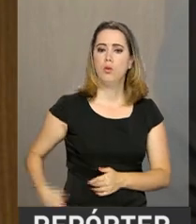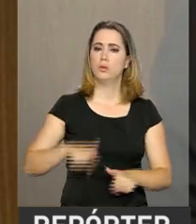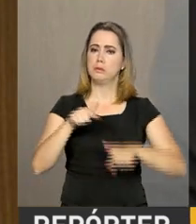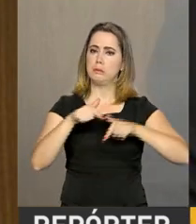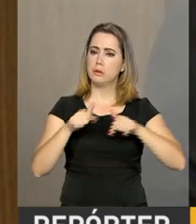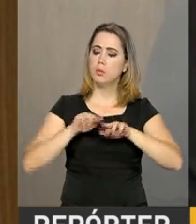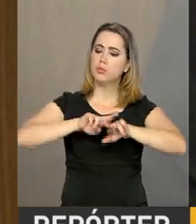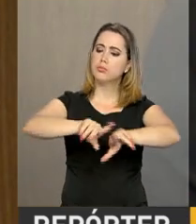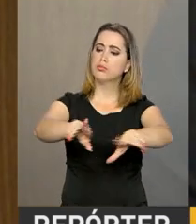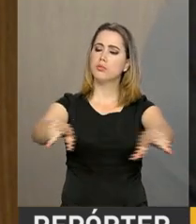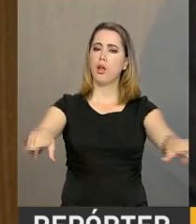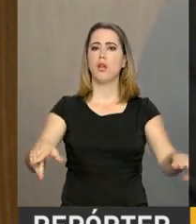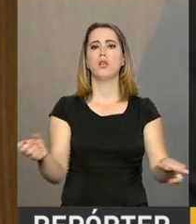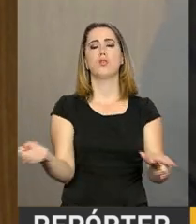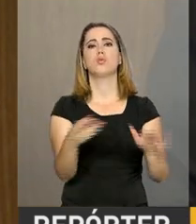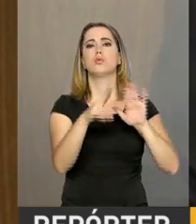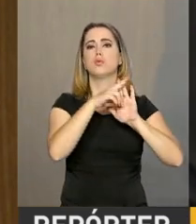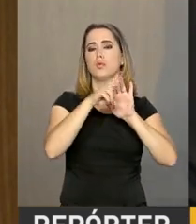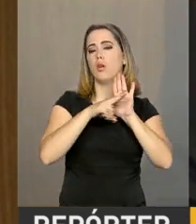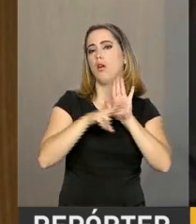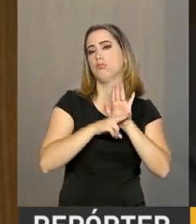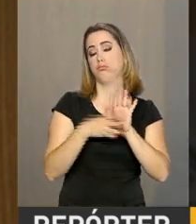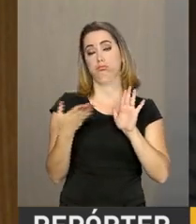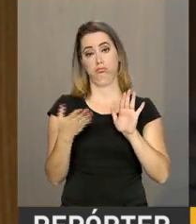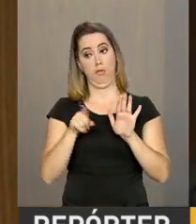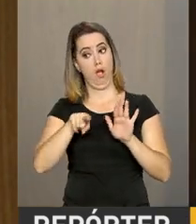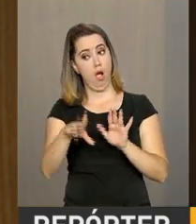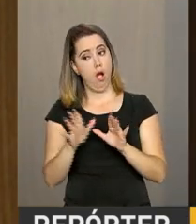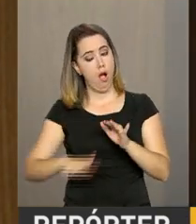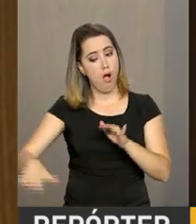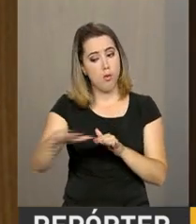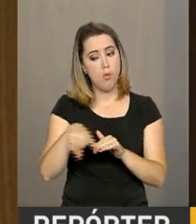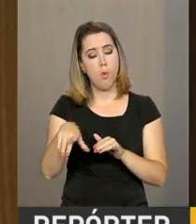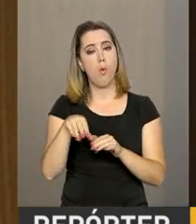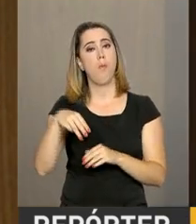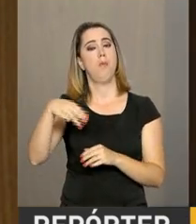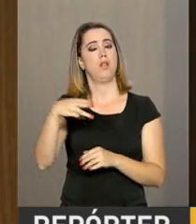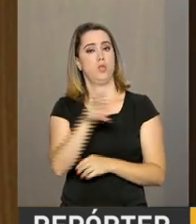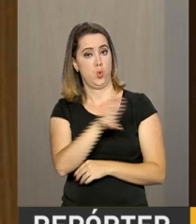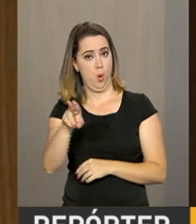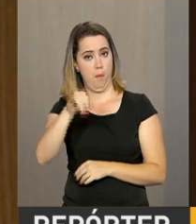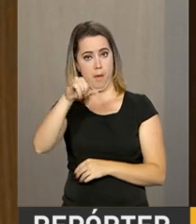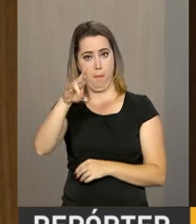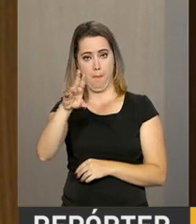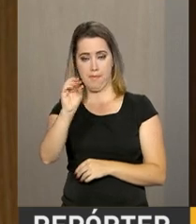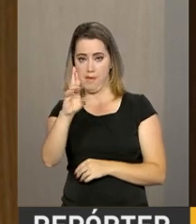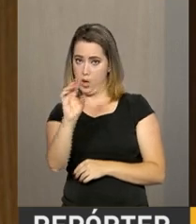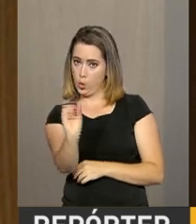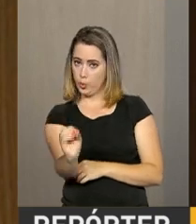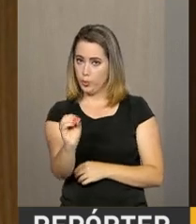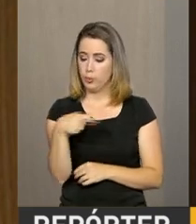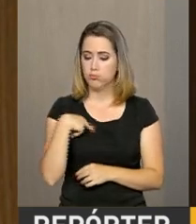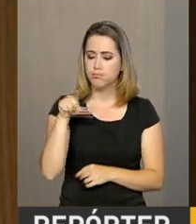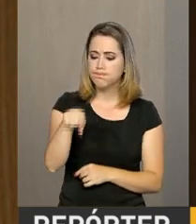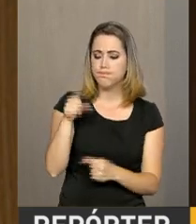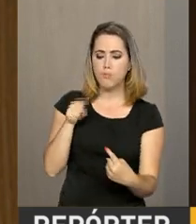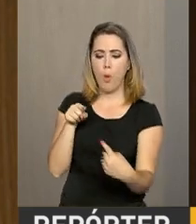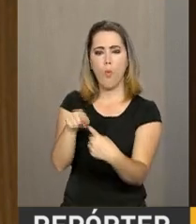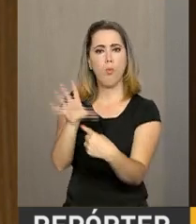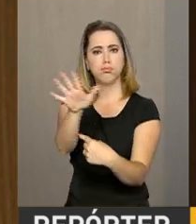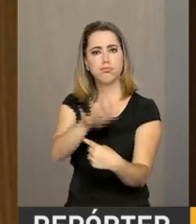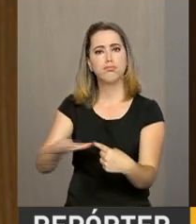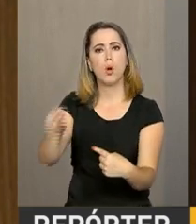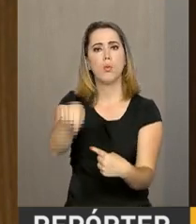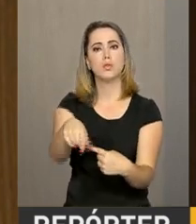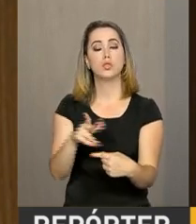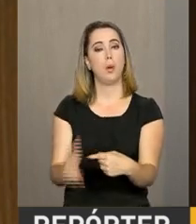reformas algumas delas reformas que a gente chama de microeconômicas que cujo objetivo é melhorar o ambiente de